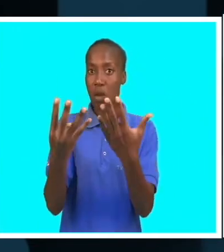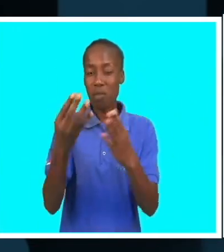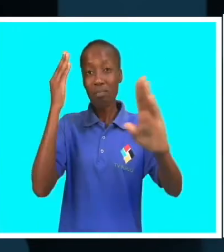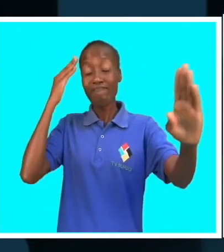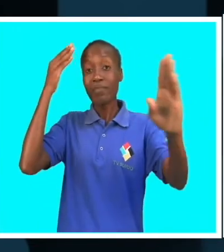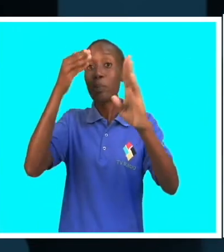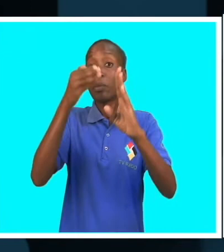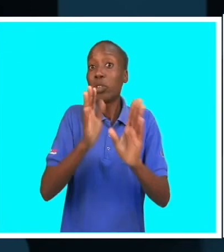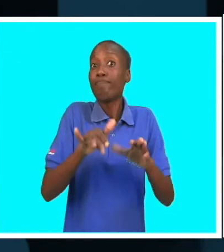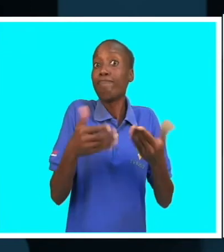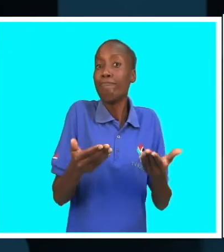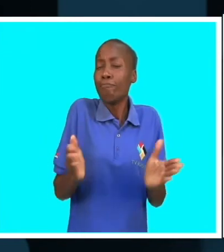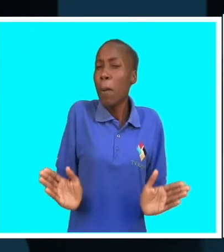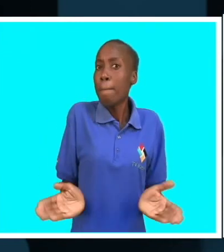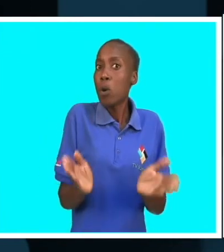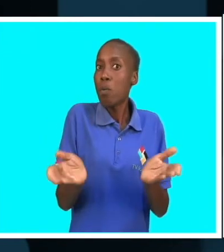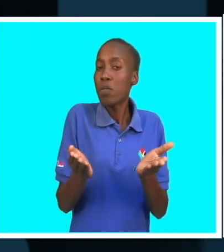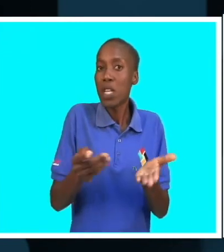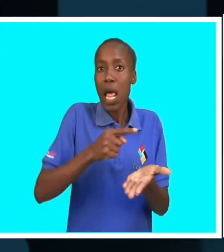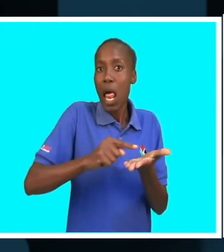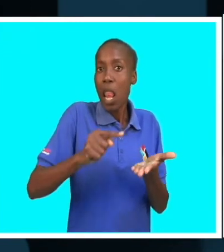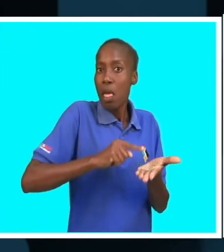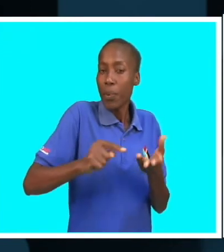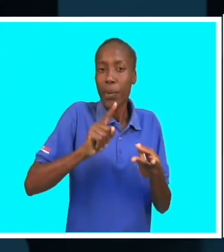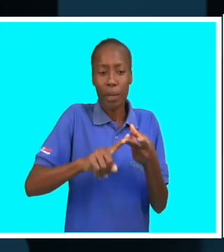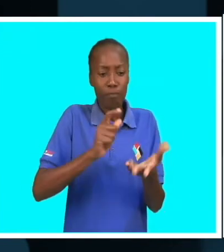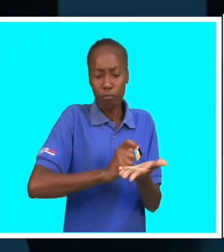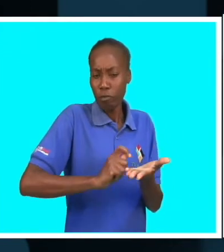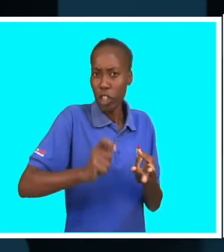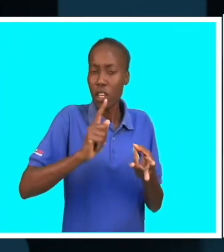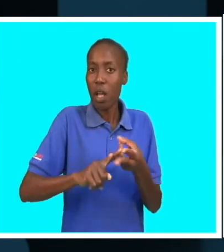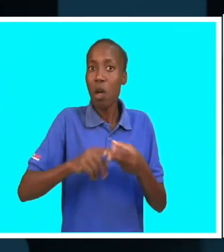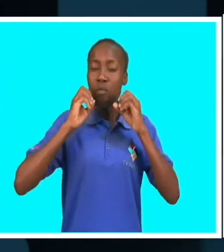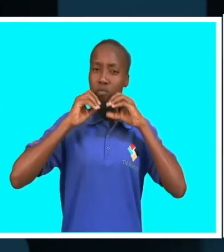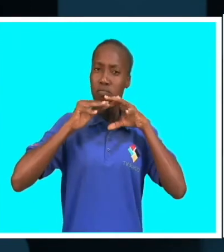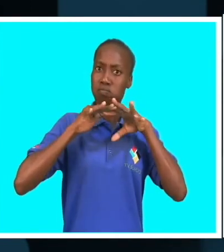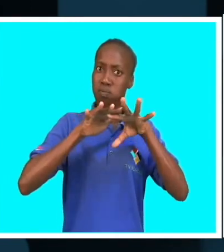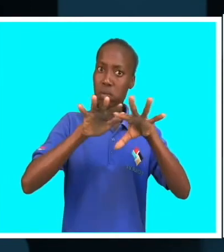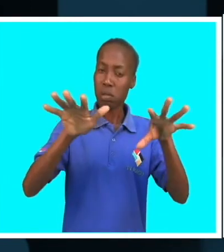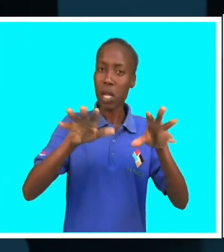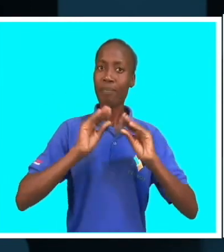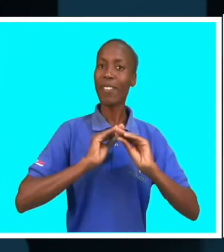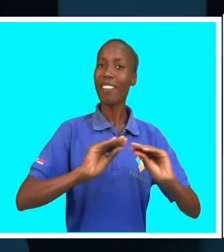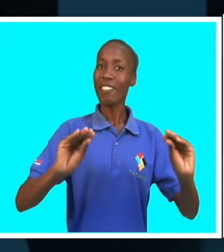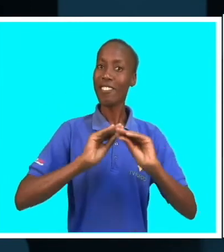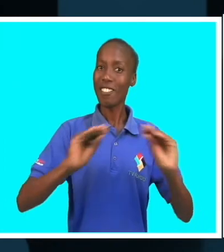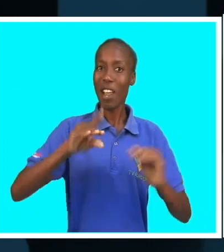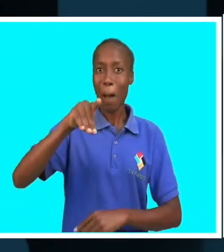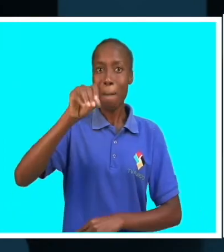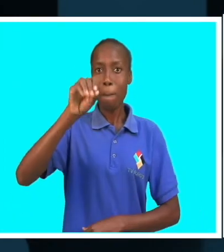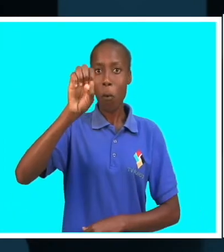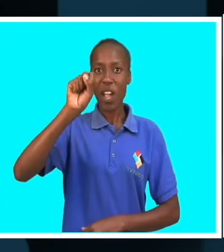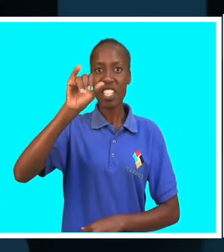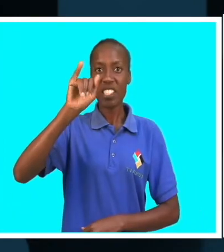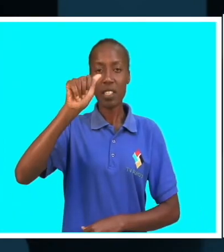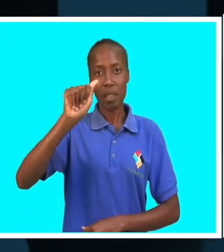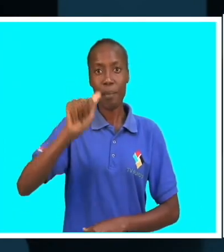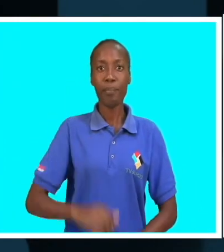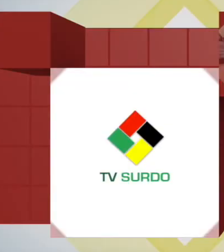com o objetivo de promover a leitura, a escrita, a publicação e o ensino da poesia.